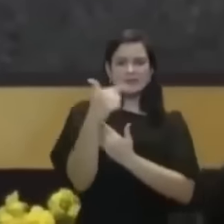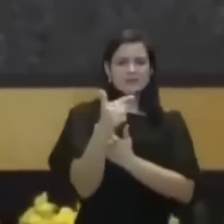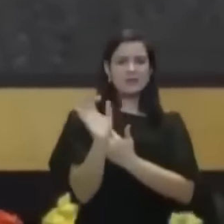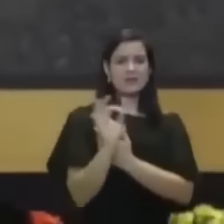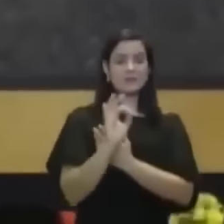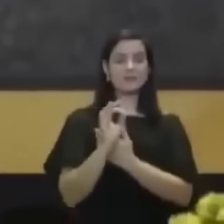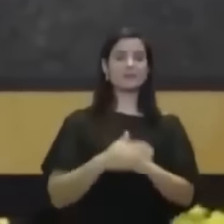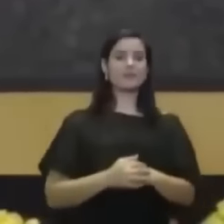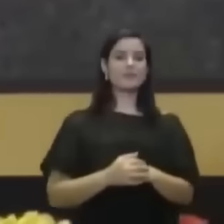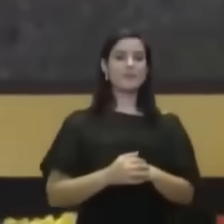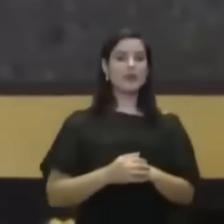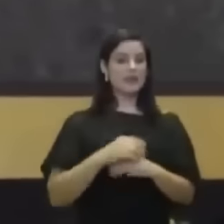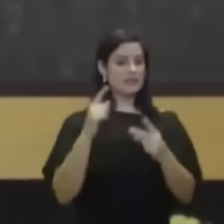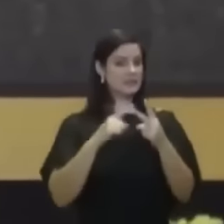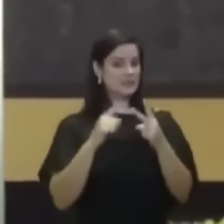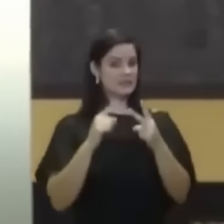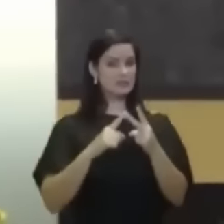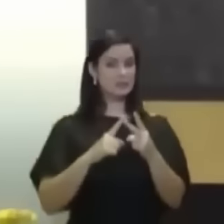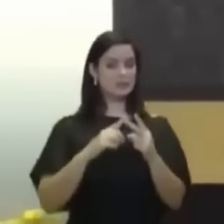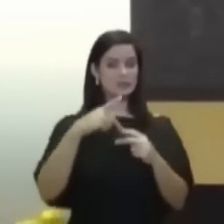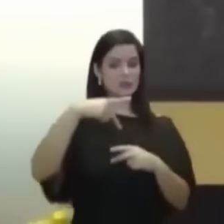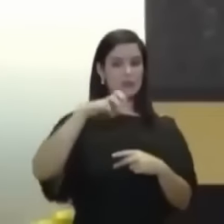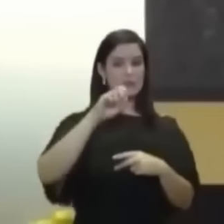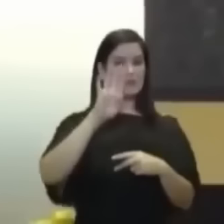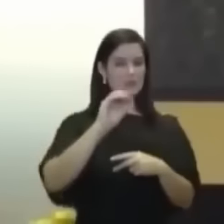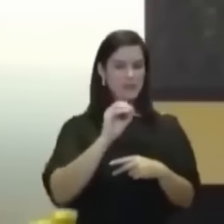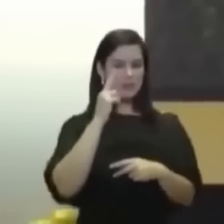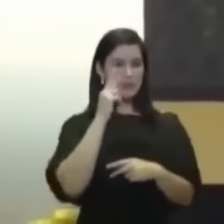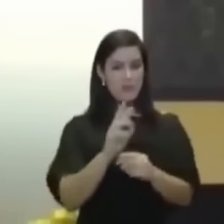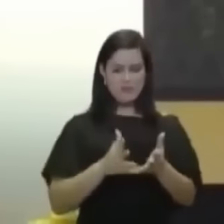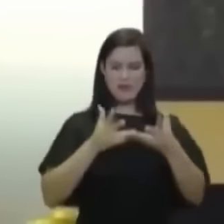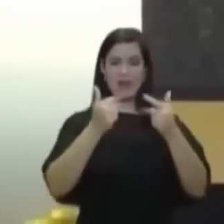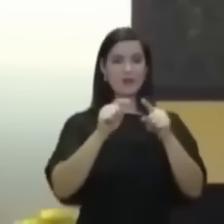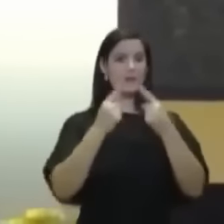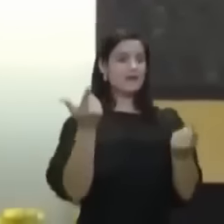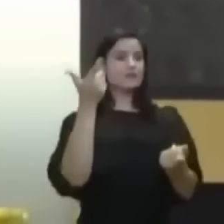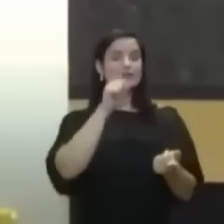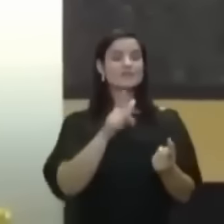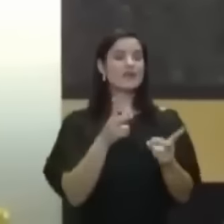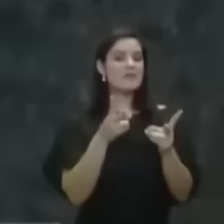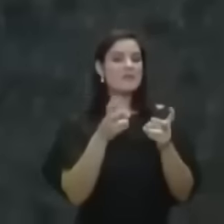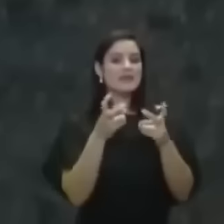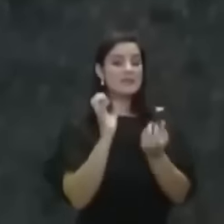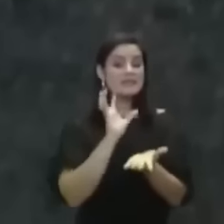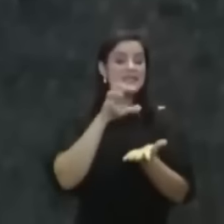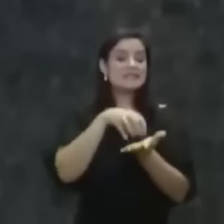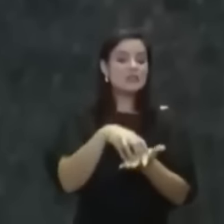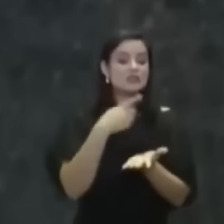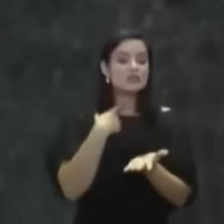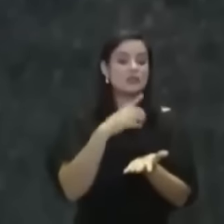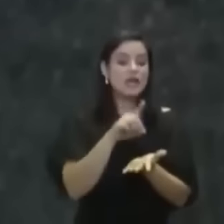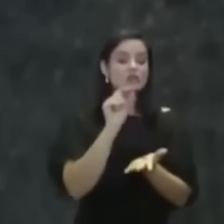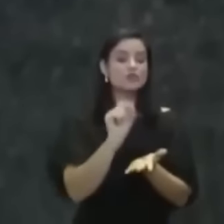vendo milagres, mas ele não discerne a centralidade da missão de Jesus. Eu pergunto a vocês, qual foi a pauta